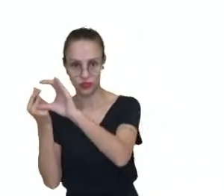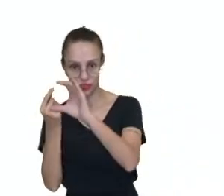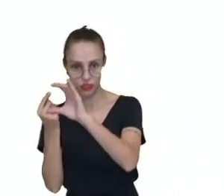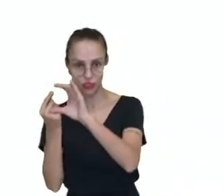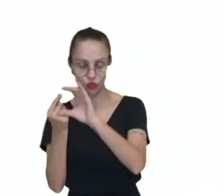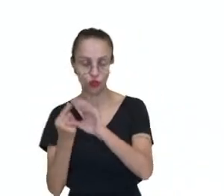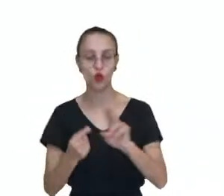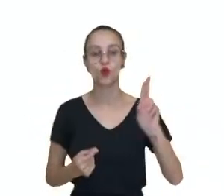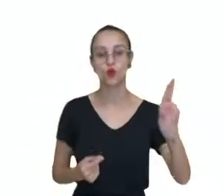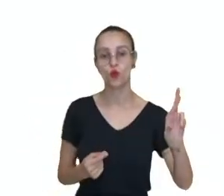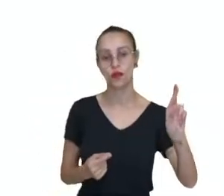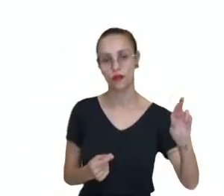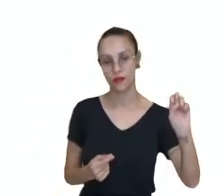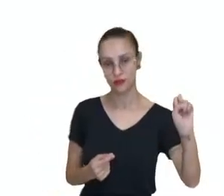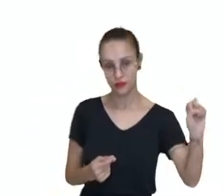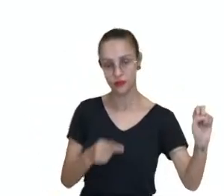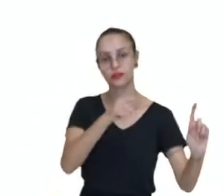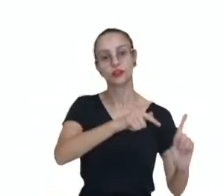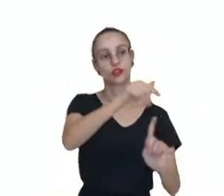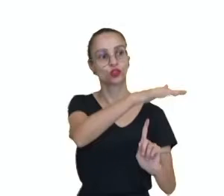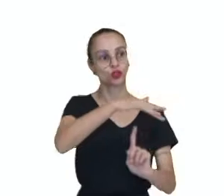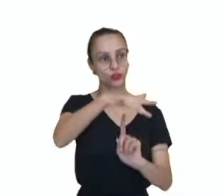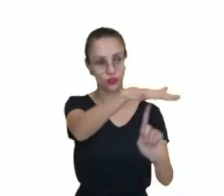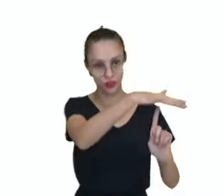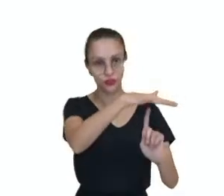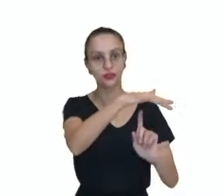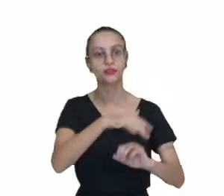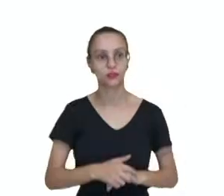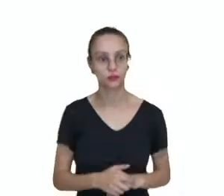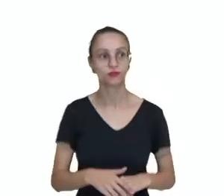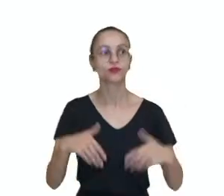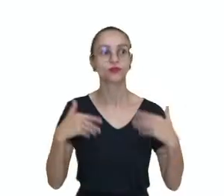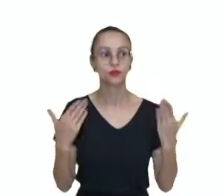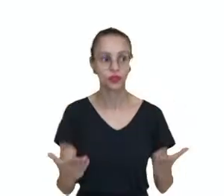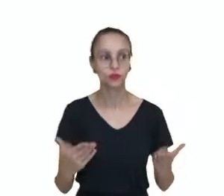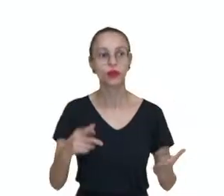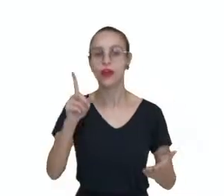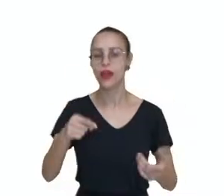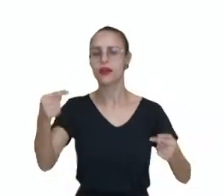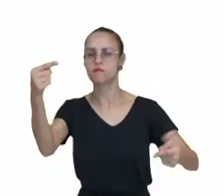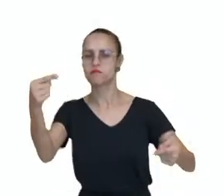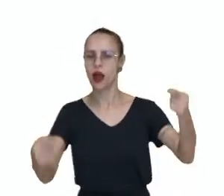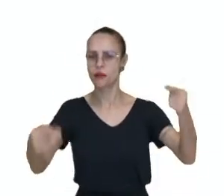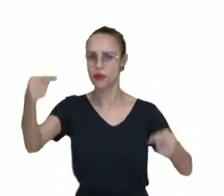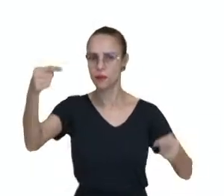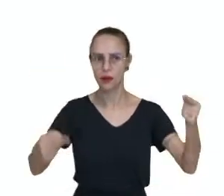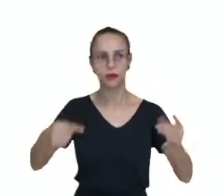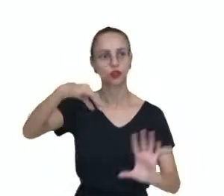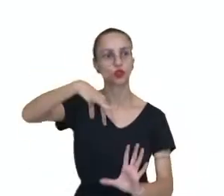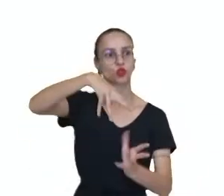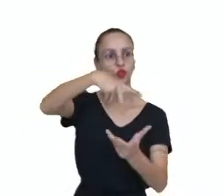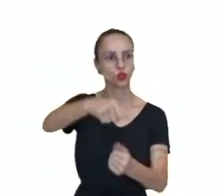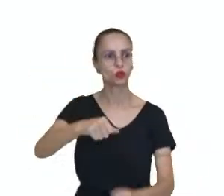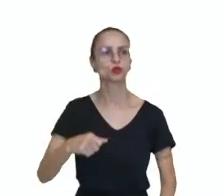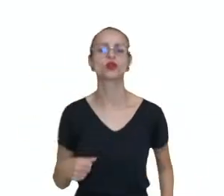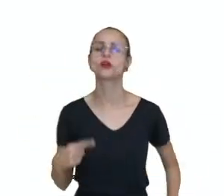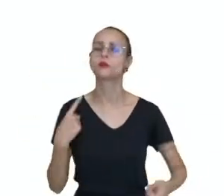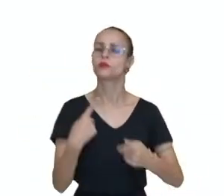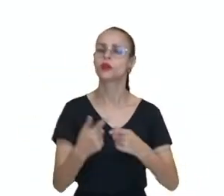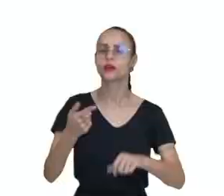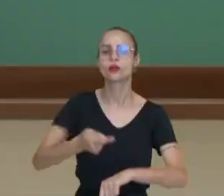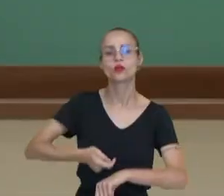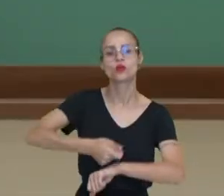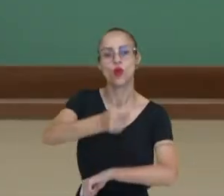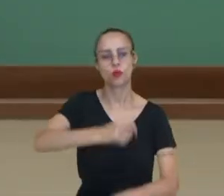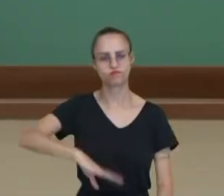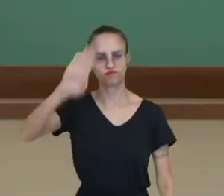União Soviética, pelo bloco socialista. Então é essa disputa que o mundo estava vivendo. Por que o golpe